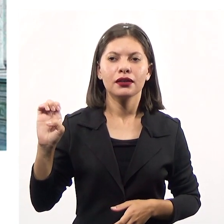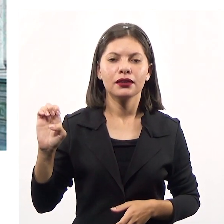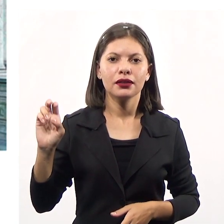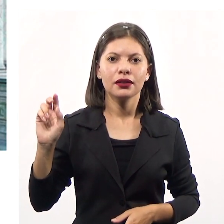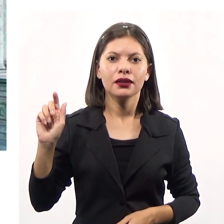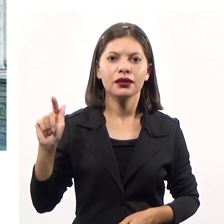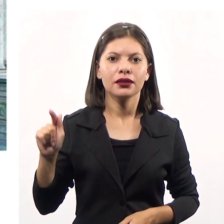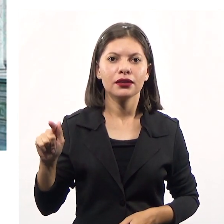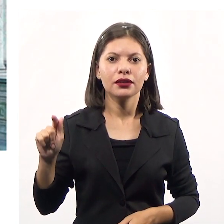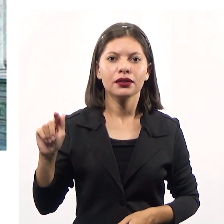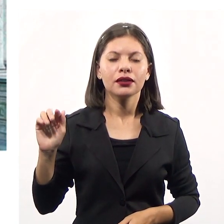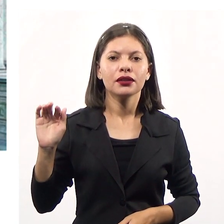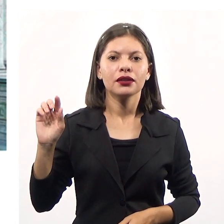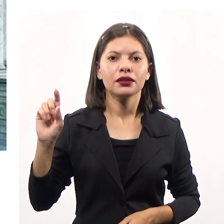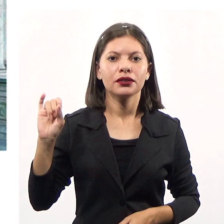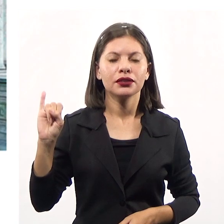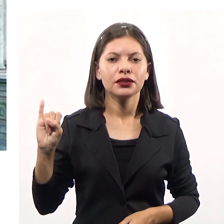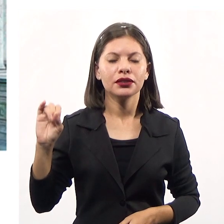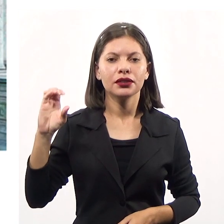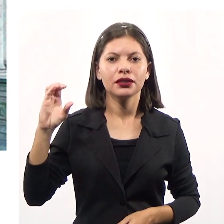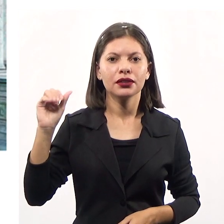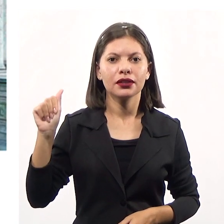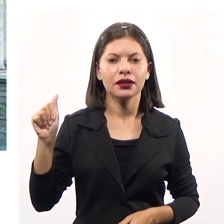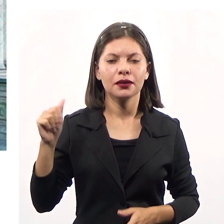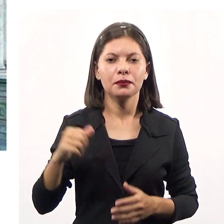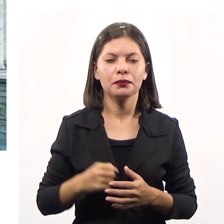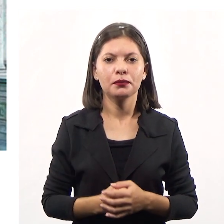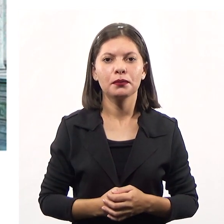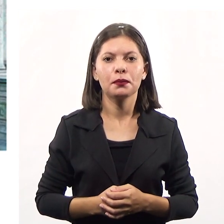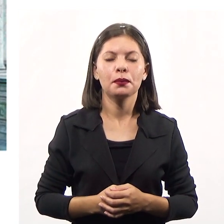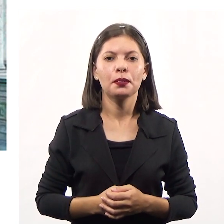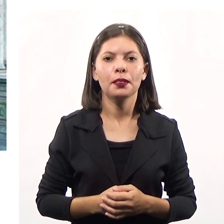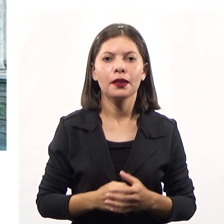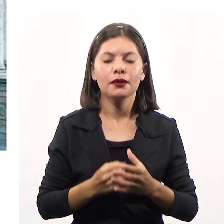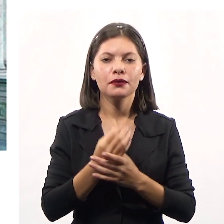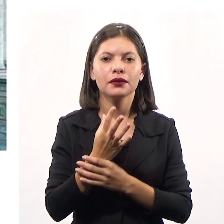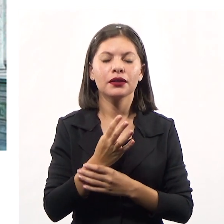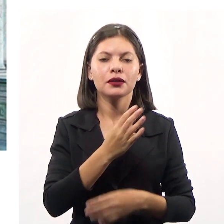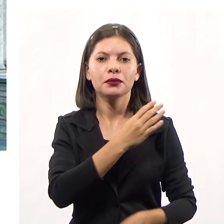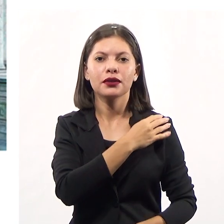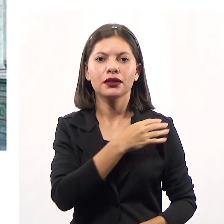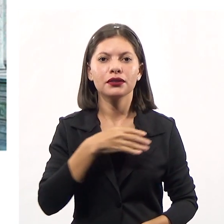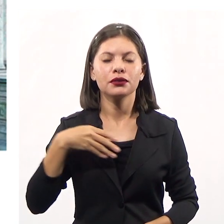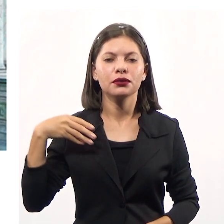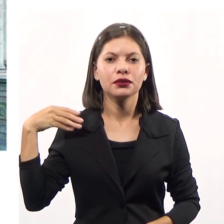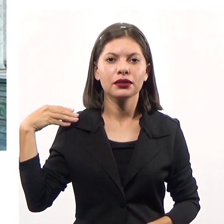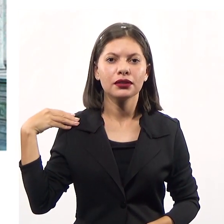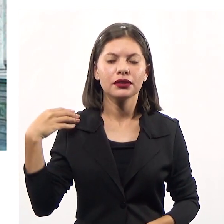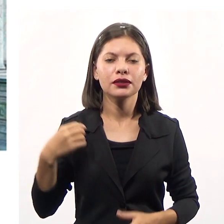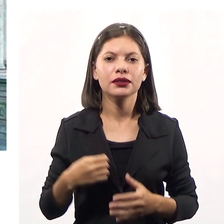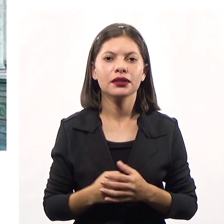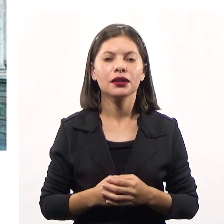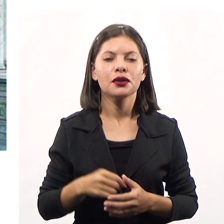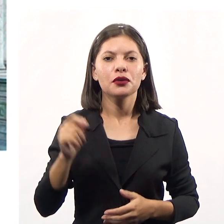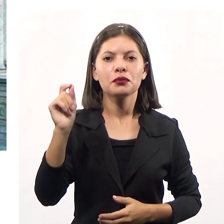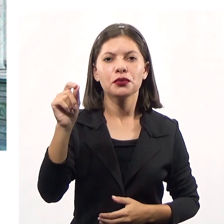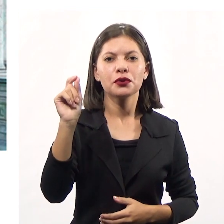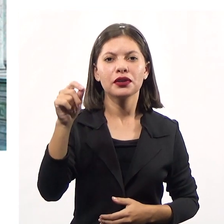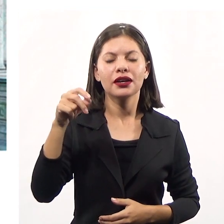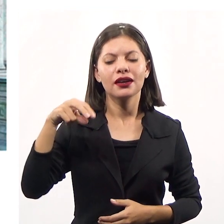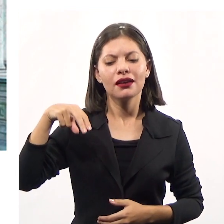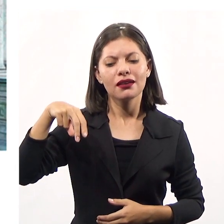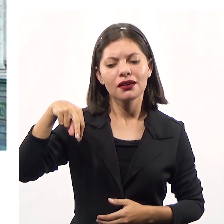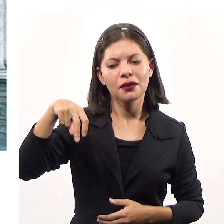entender um pouco. O Liceu, que foi a escola fundada por Aristóteles, tinha esse nome peripatético porque